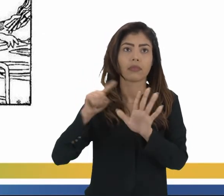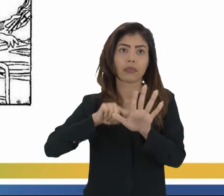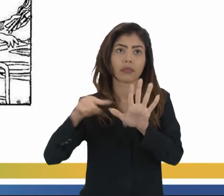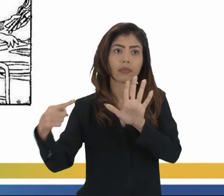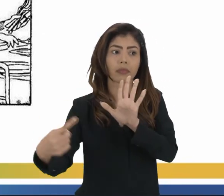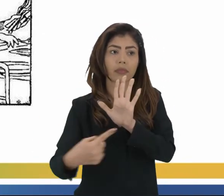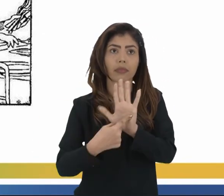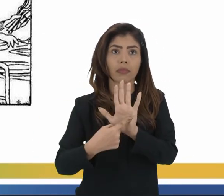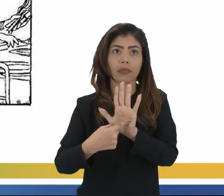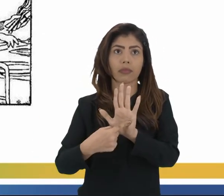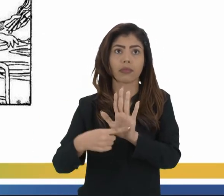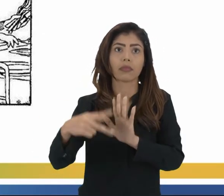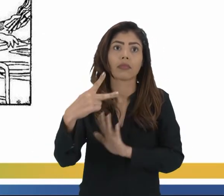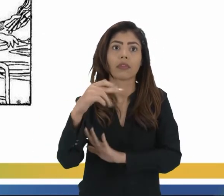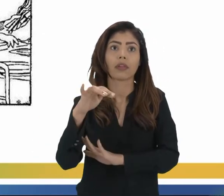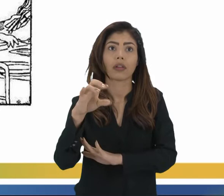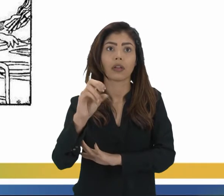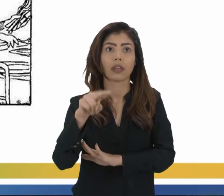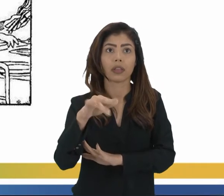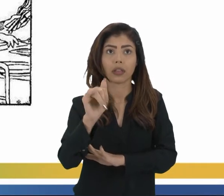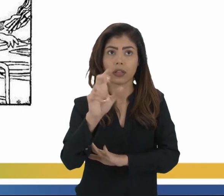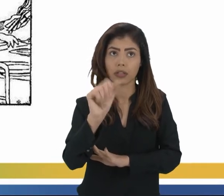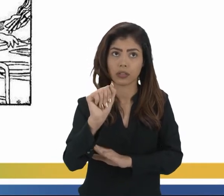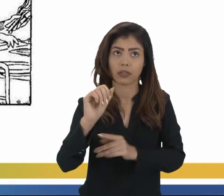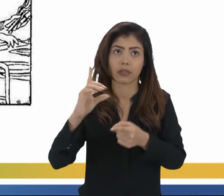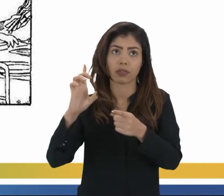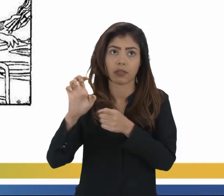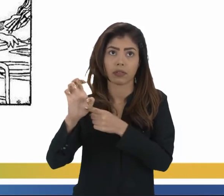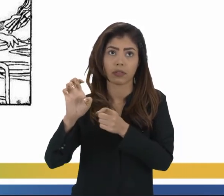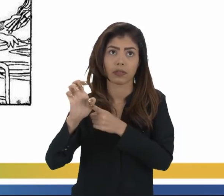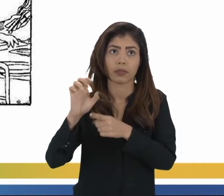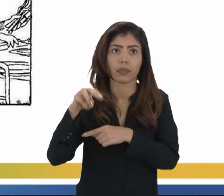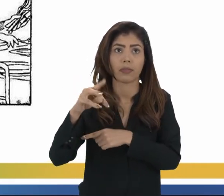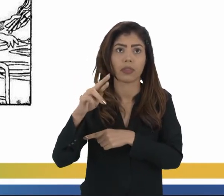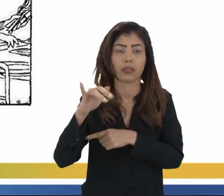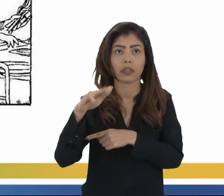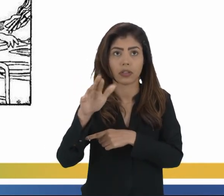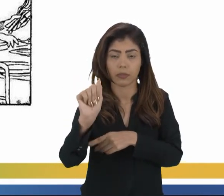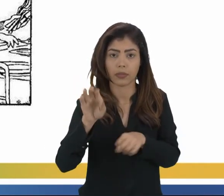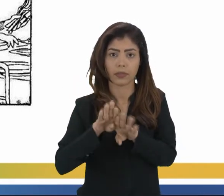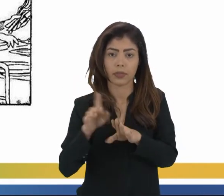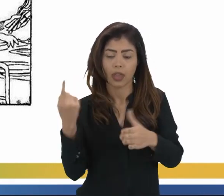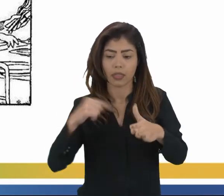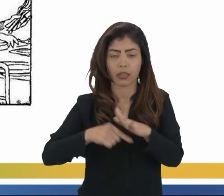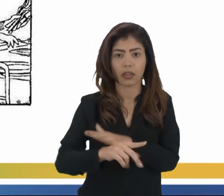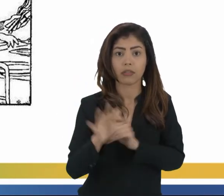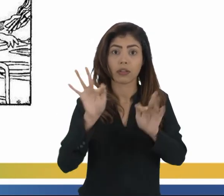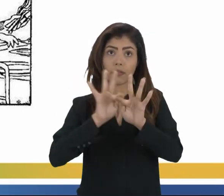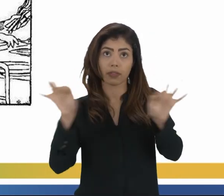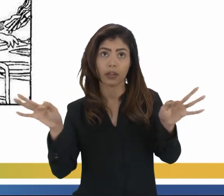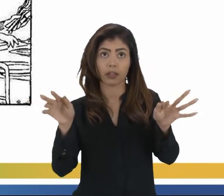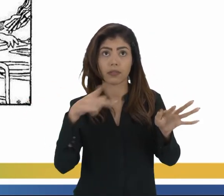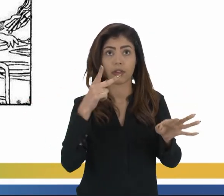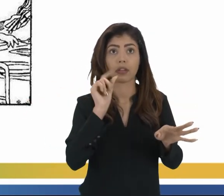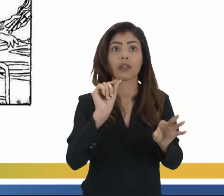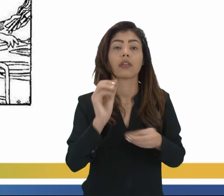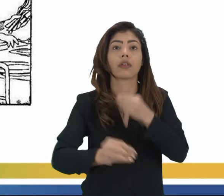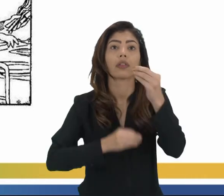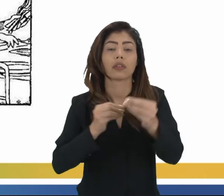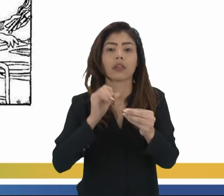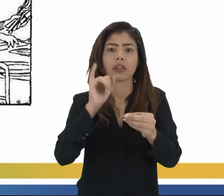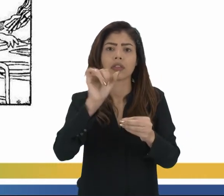metáfora? Seria um pleonasmo? Ou seria uma metonímia? Dentro da frase, a Mafalda se refere ao pai